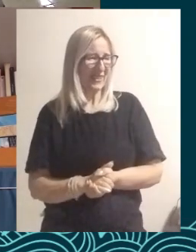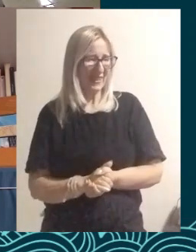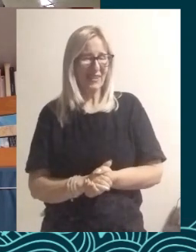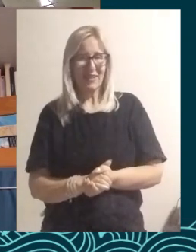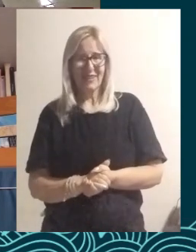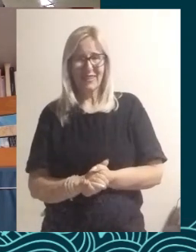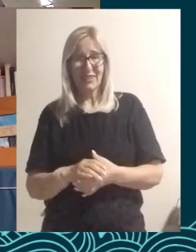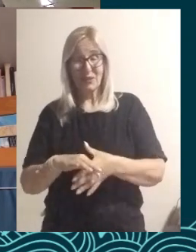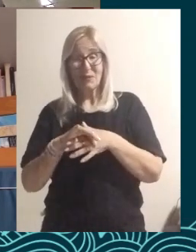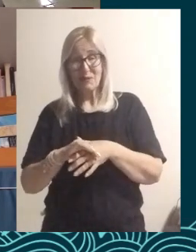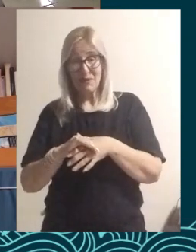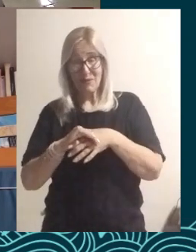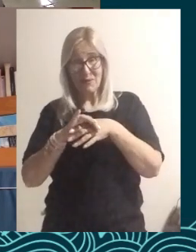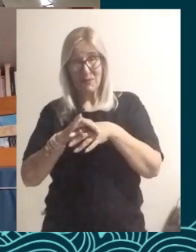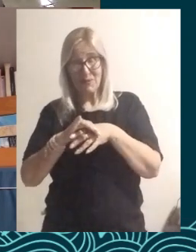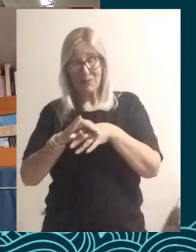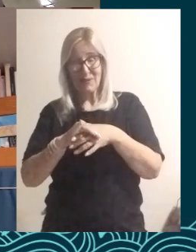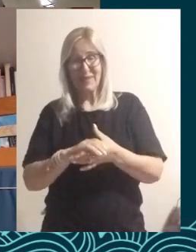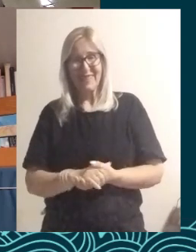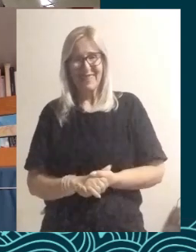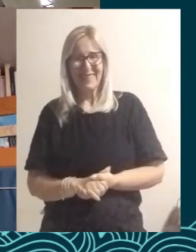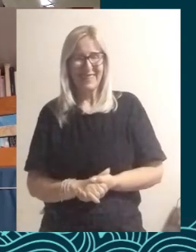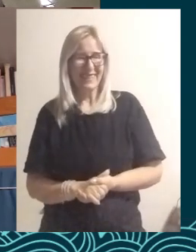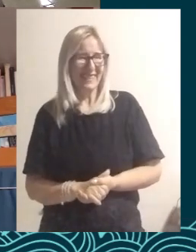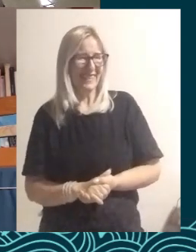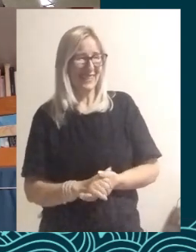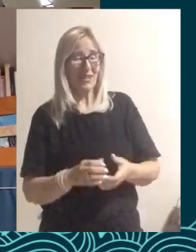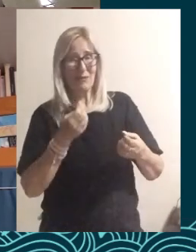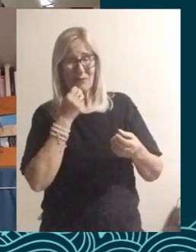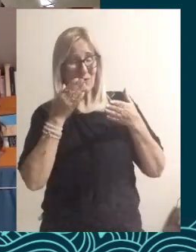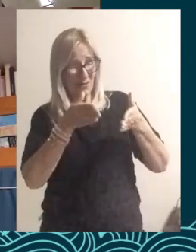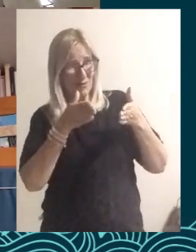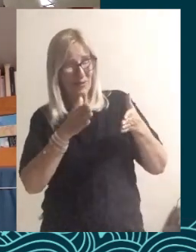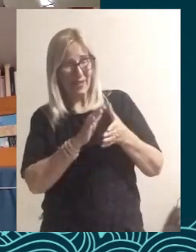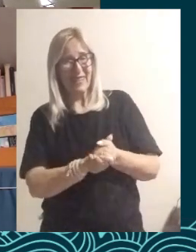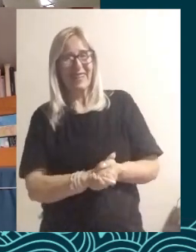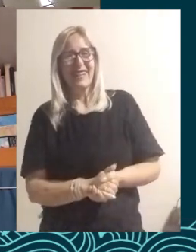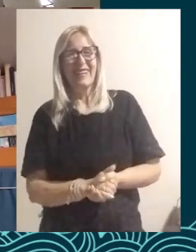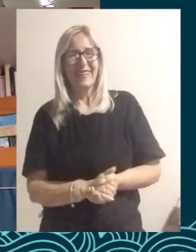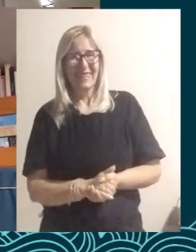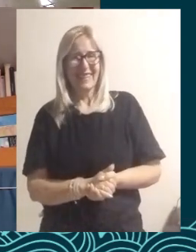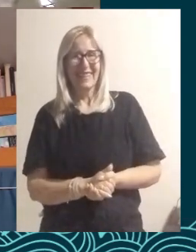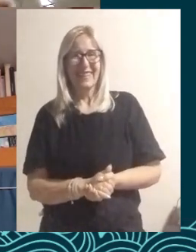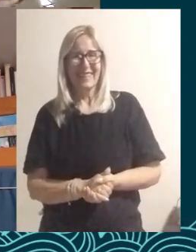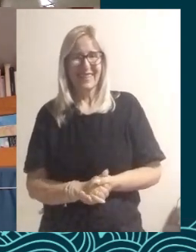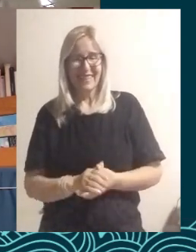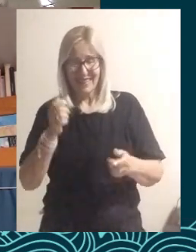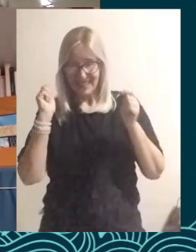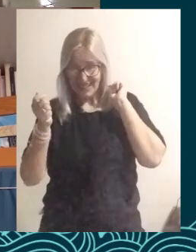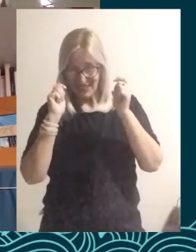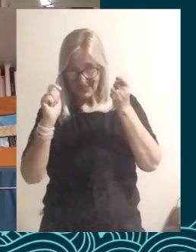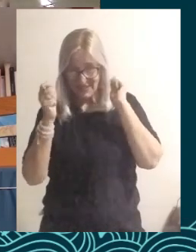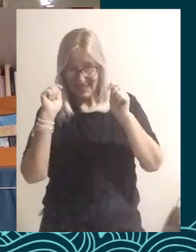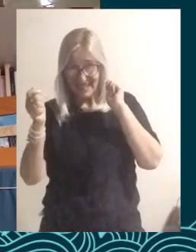essas leitoras no mundo presencial, né? Nossa, boa meta, Obrigada, boa meta. Vamos fazer Tamara. a